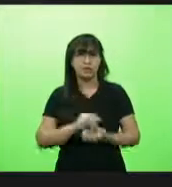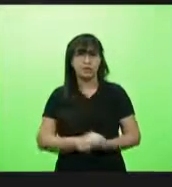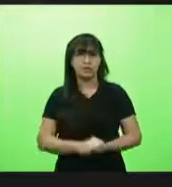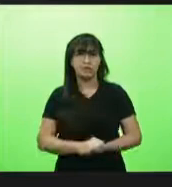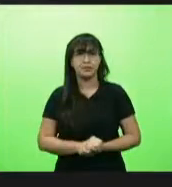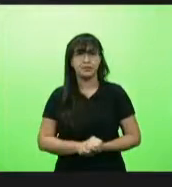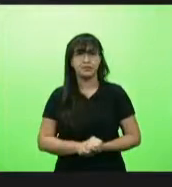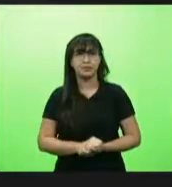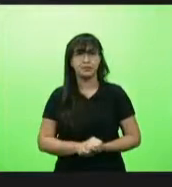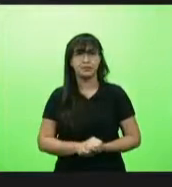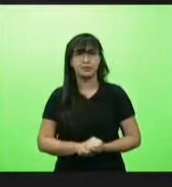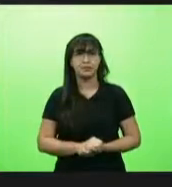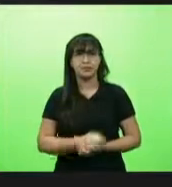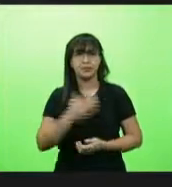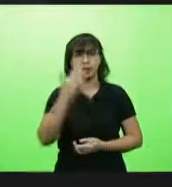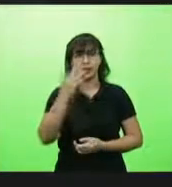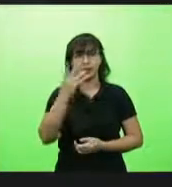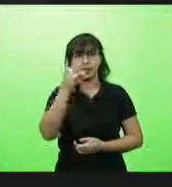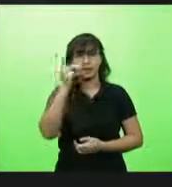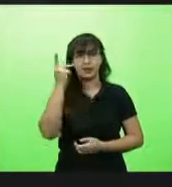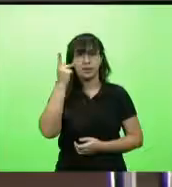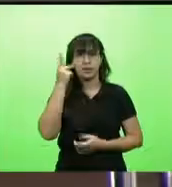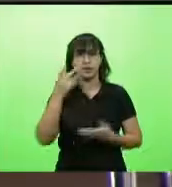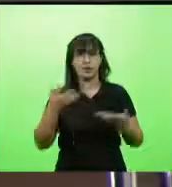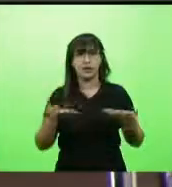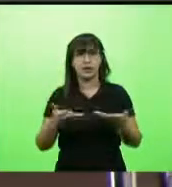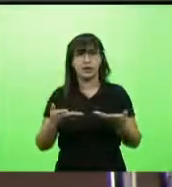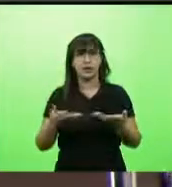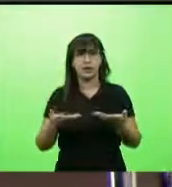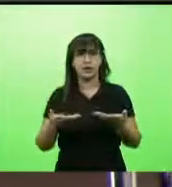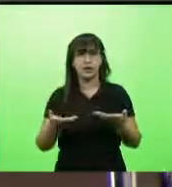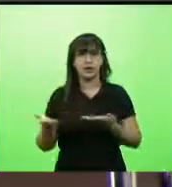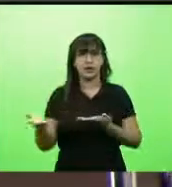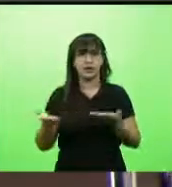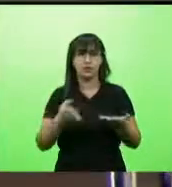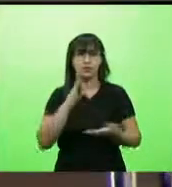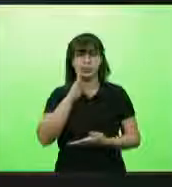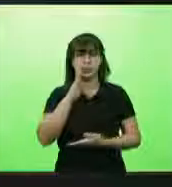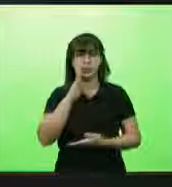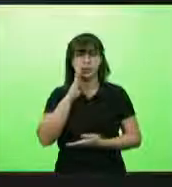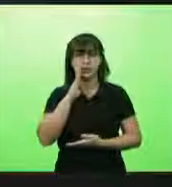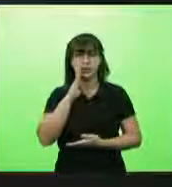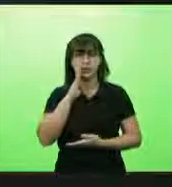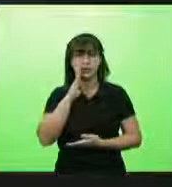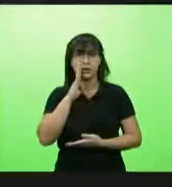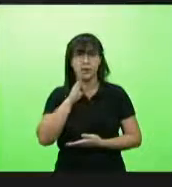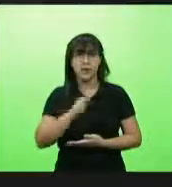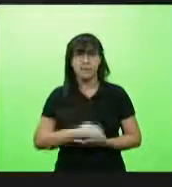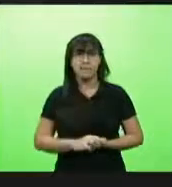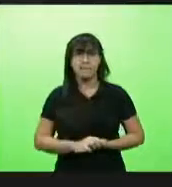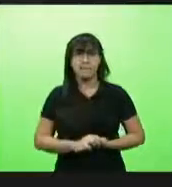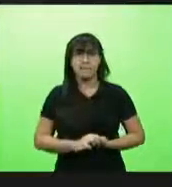Então tá. Obrigado, deputada Paulinha. Eu passo a presidência ao deputado Wilson Berlanda para fazer uso da palavra.